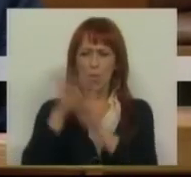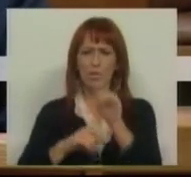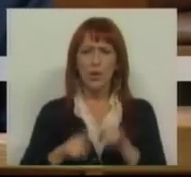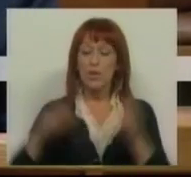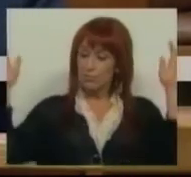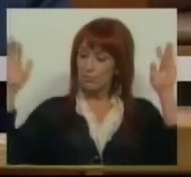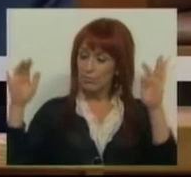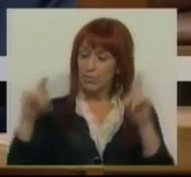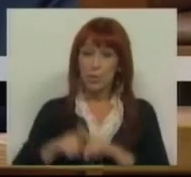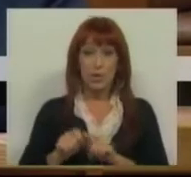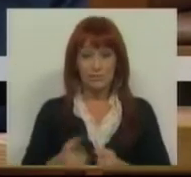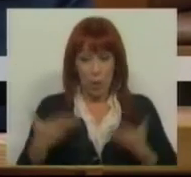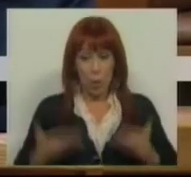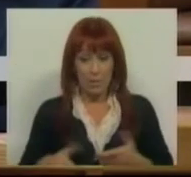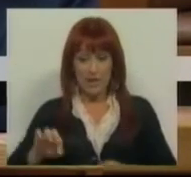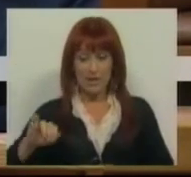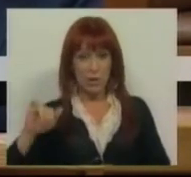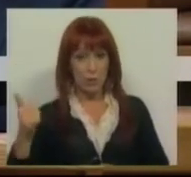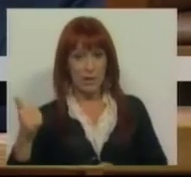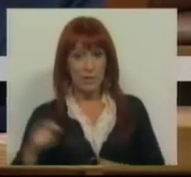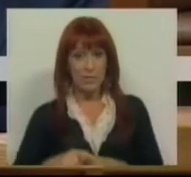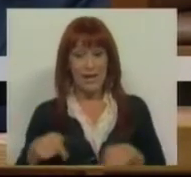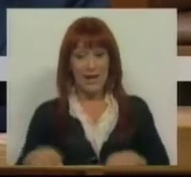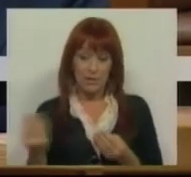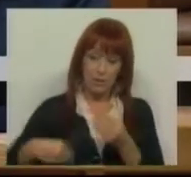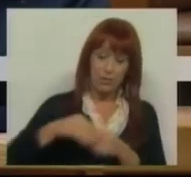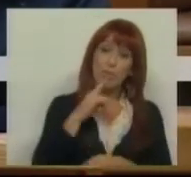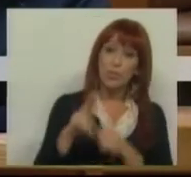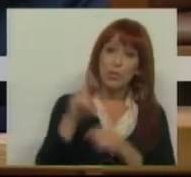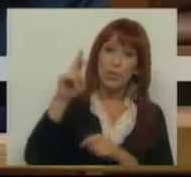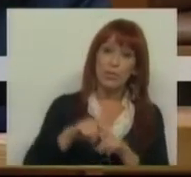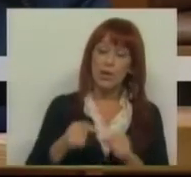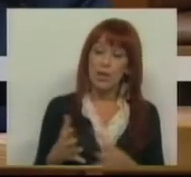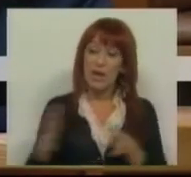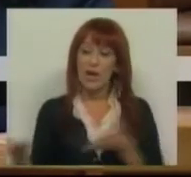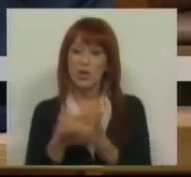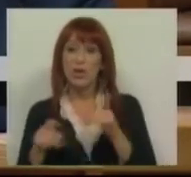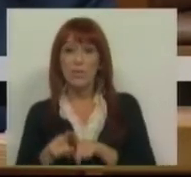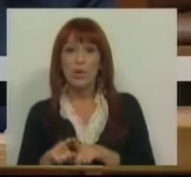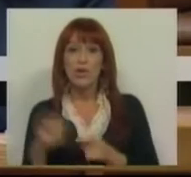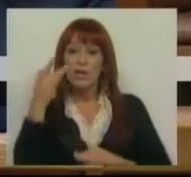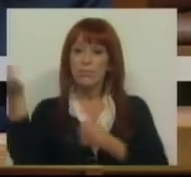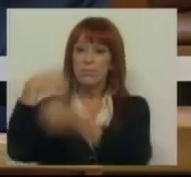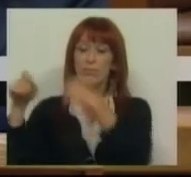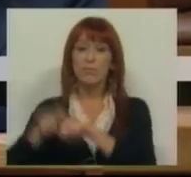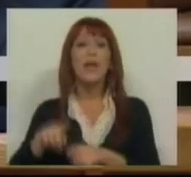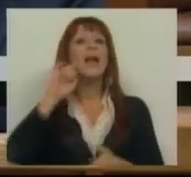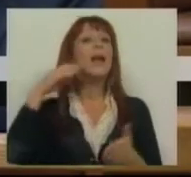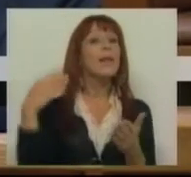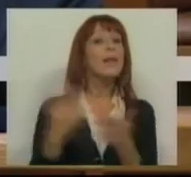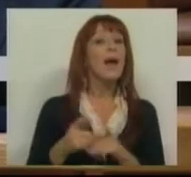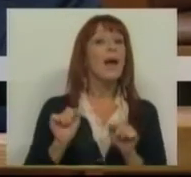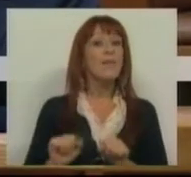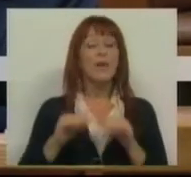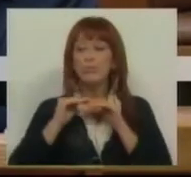para a diminuição do seu peso no PIB e a indexação dos juros ao crescimento da economia e às exportações, garantindo a